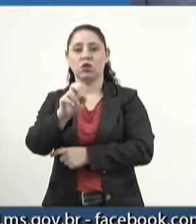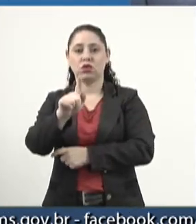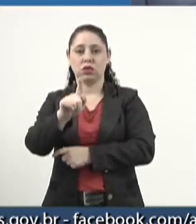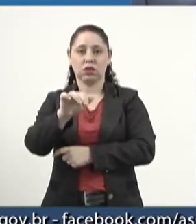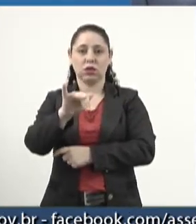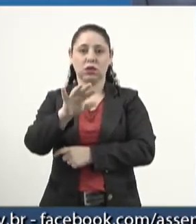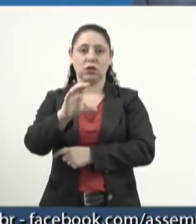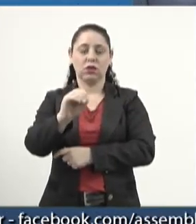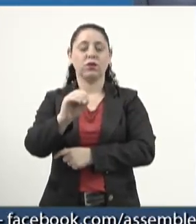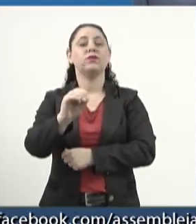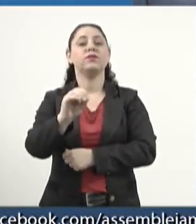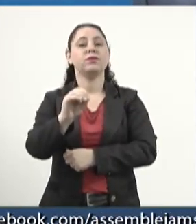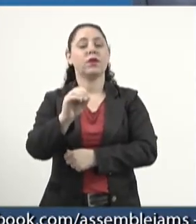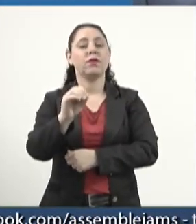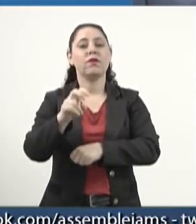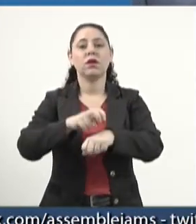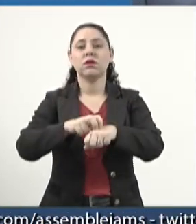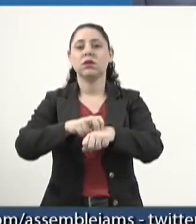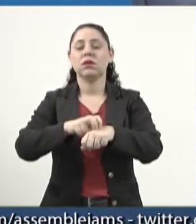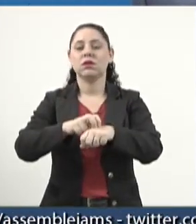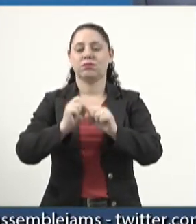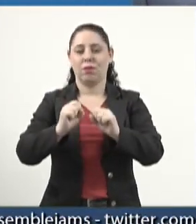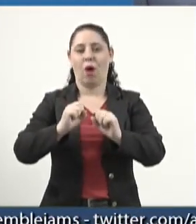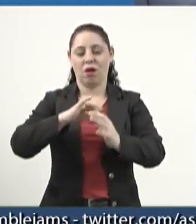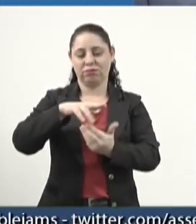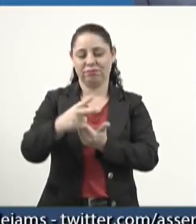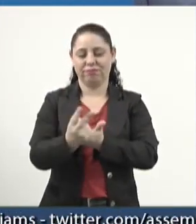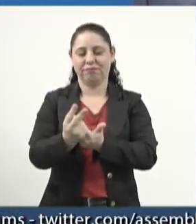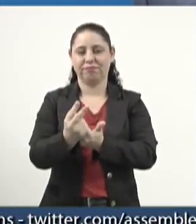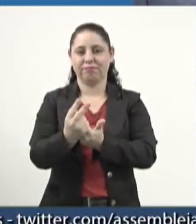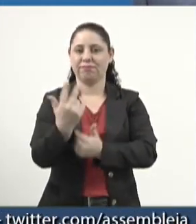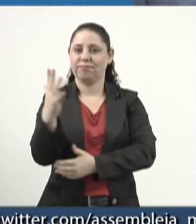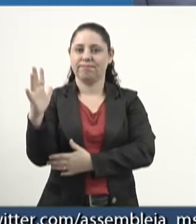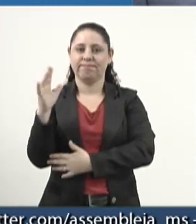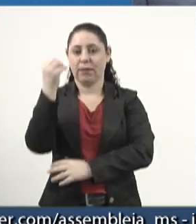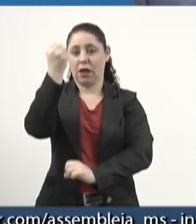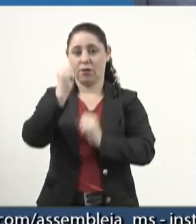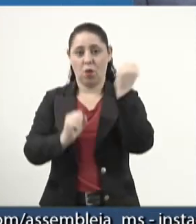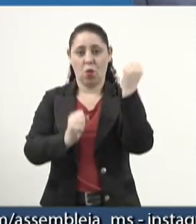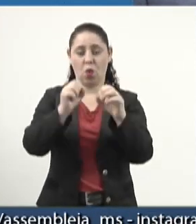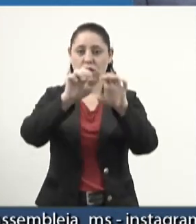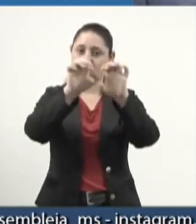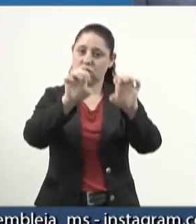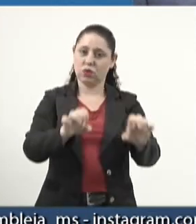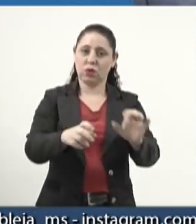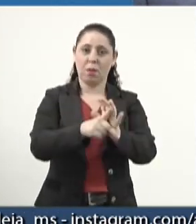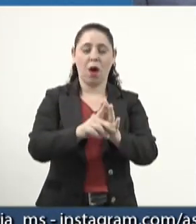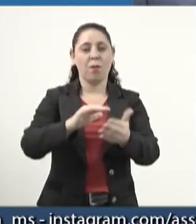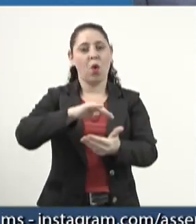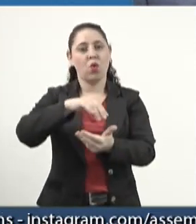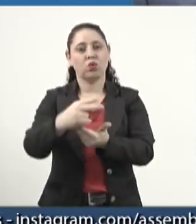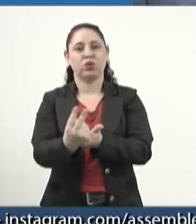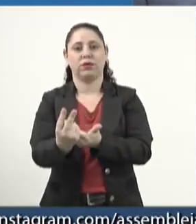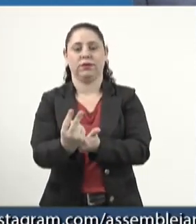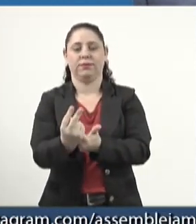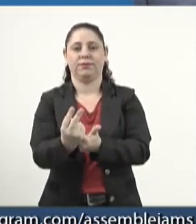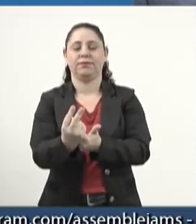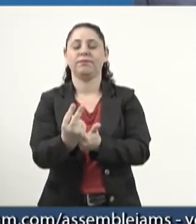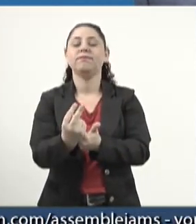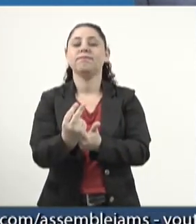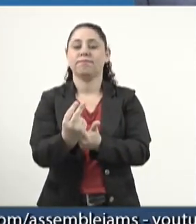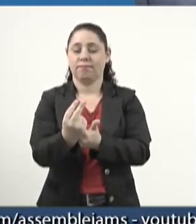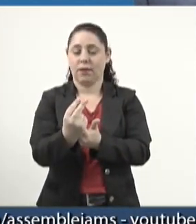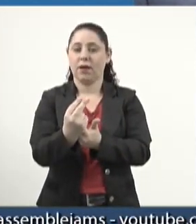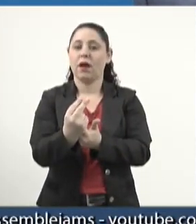de transformação ecológica, apostaremos na industrialização e na infraestrutura sustentável.